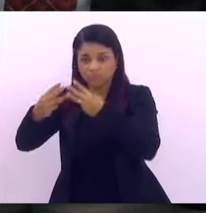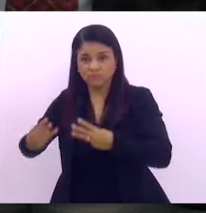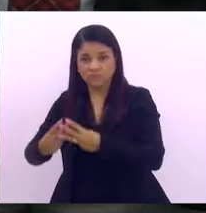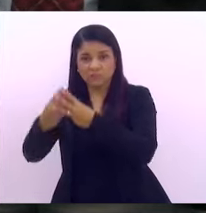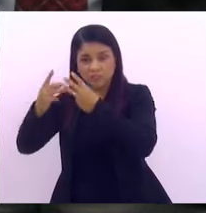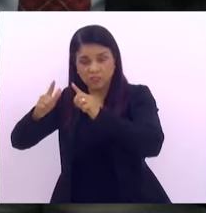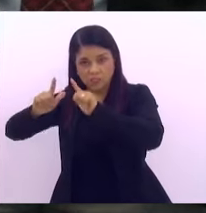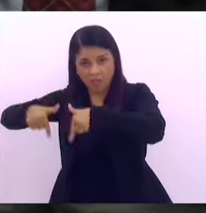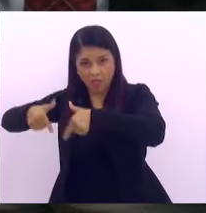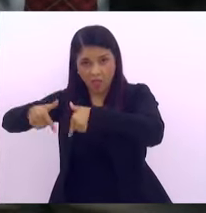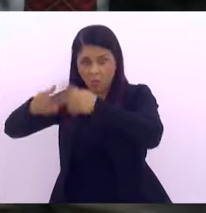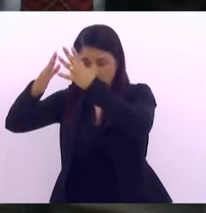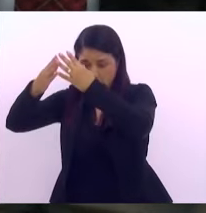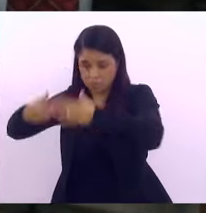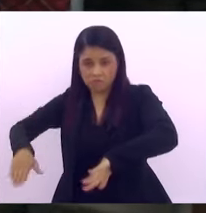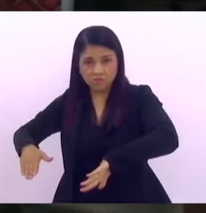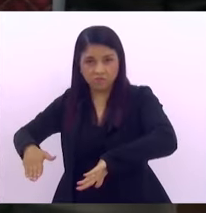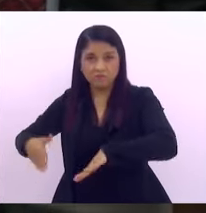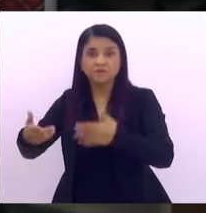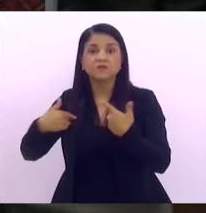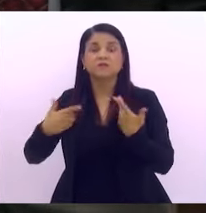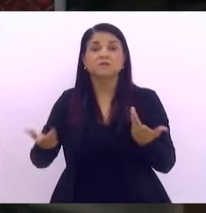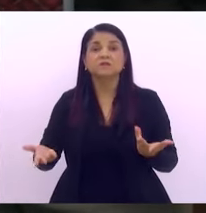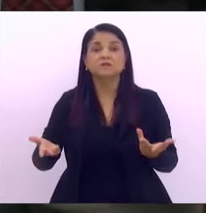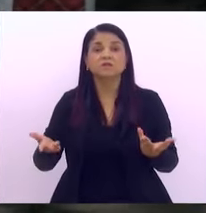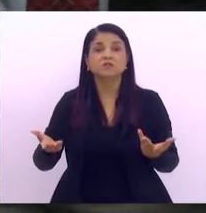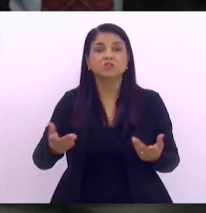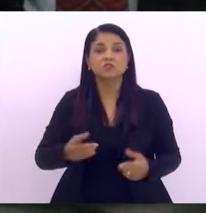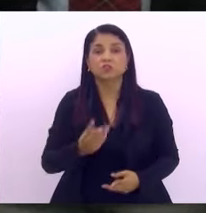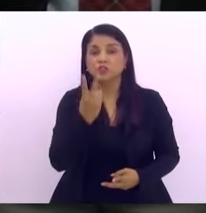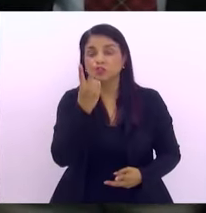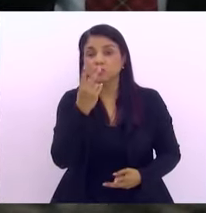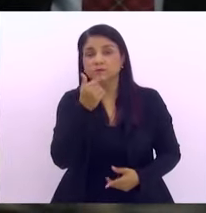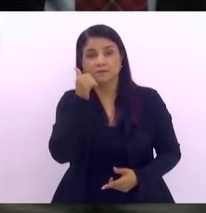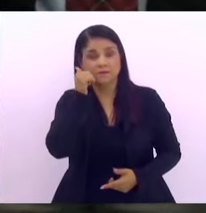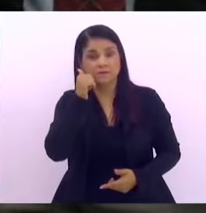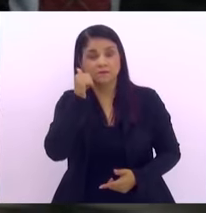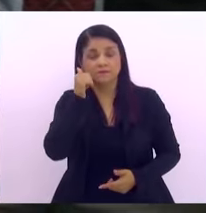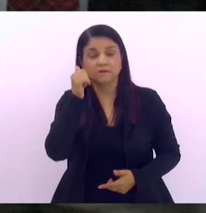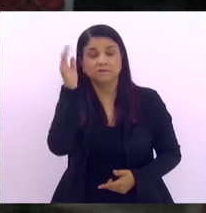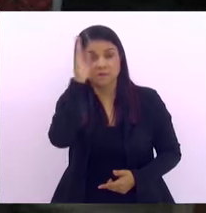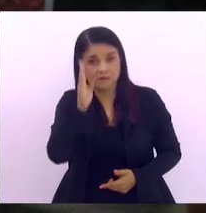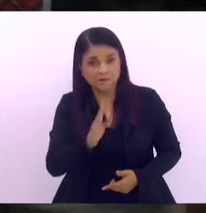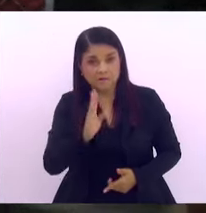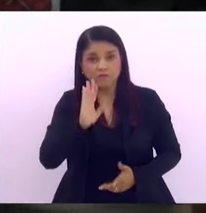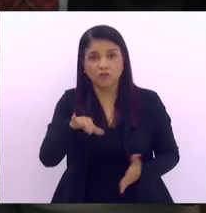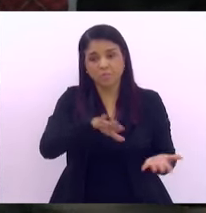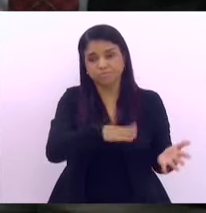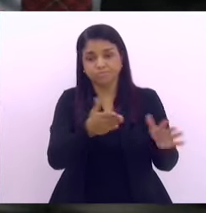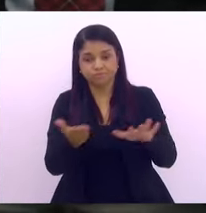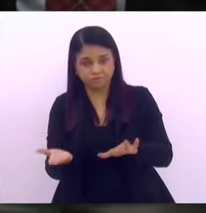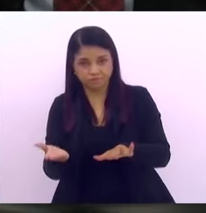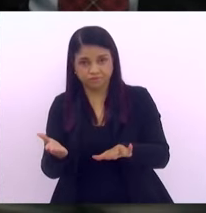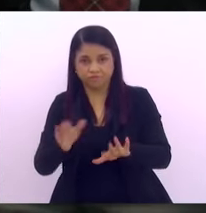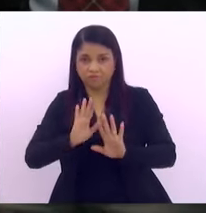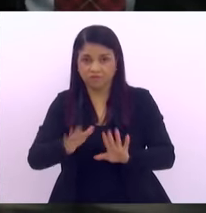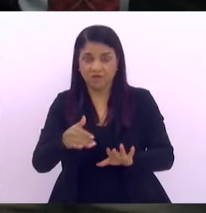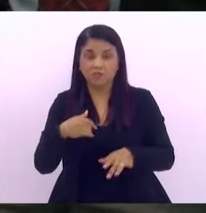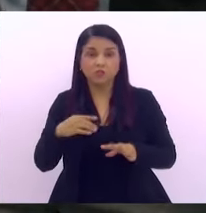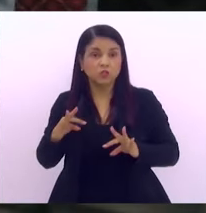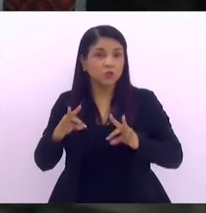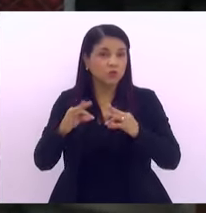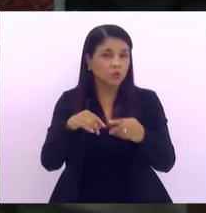um ponto tal, dois brasileiros já morreram, provavelmente uma terceira também. Eu acho que nós todos temos que nos